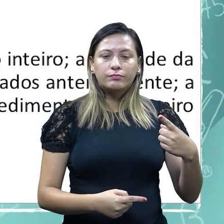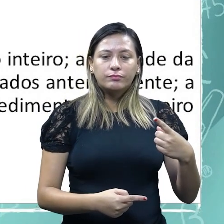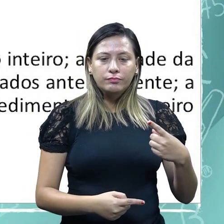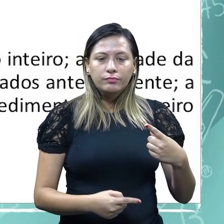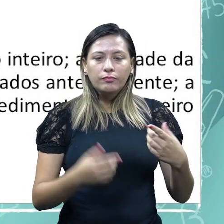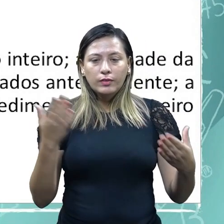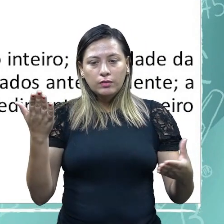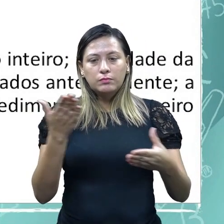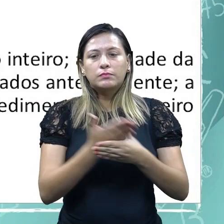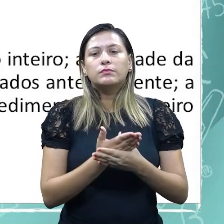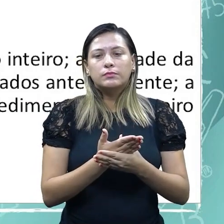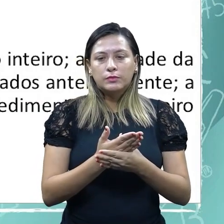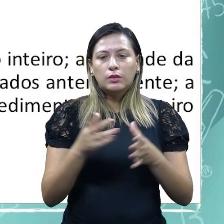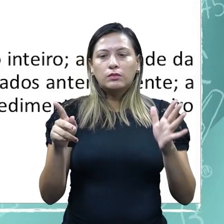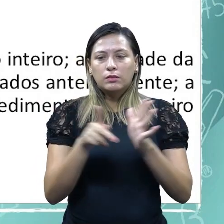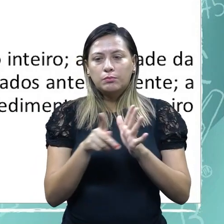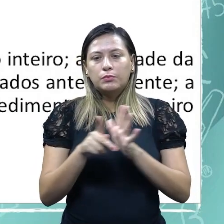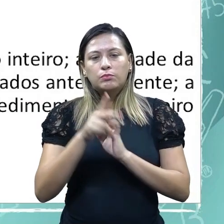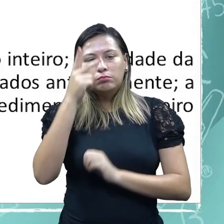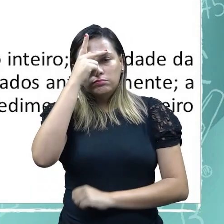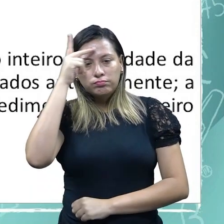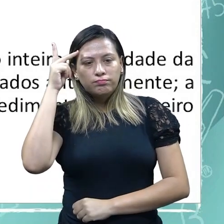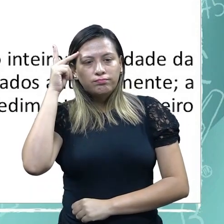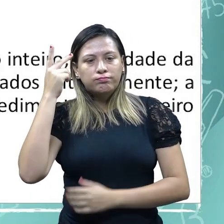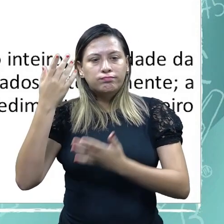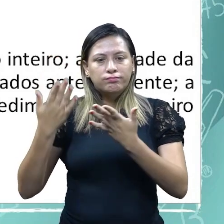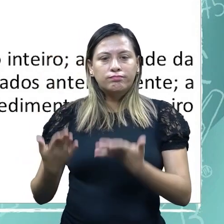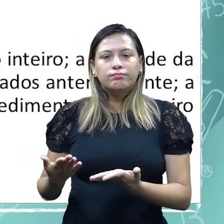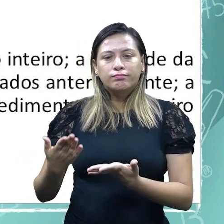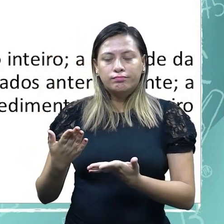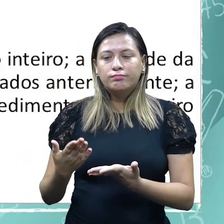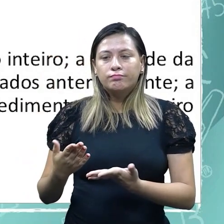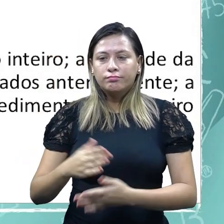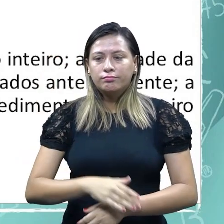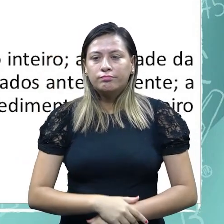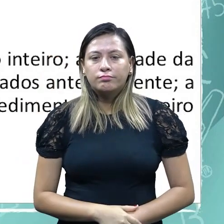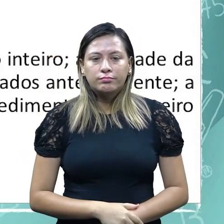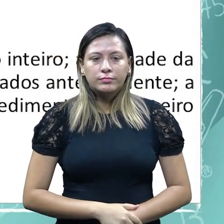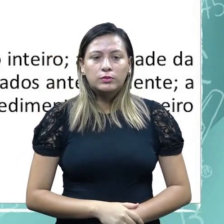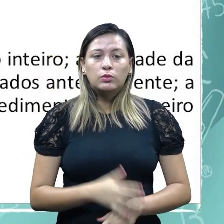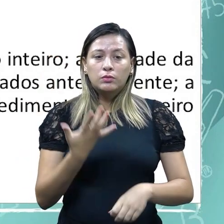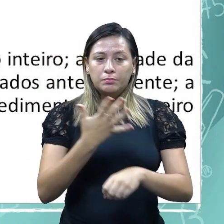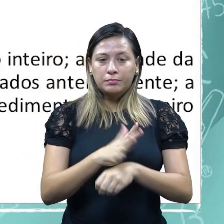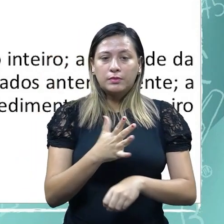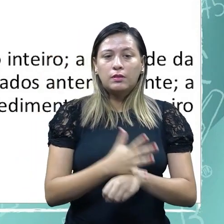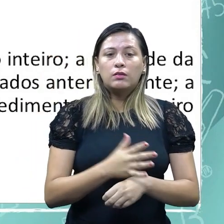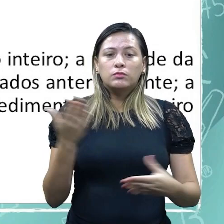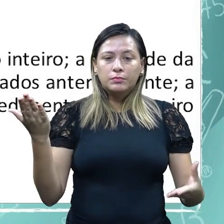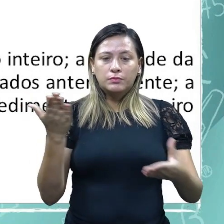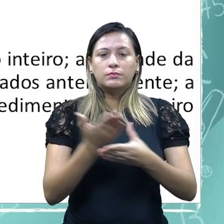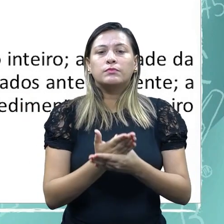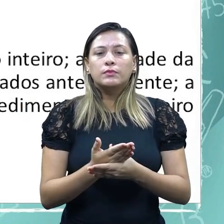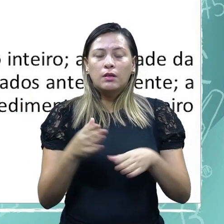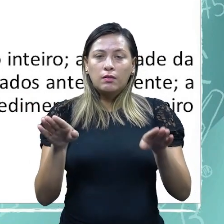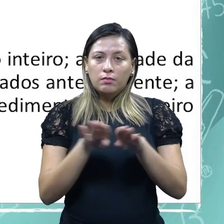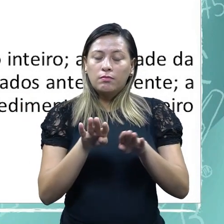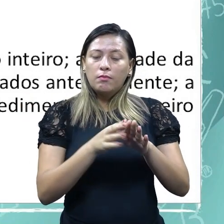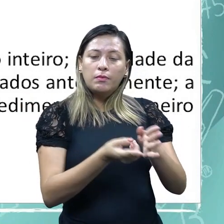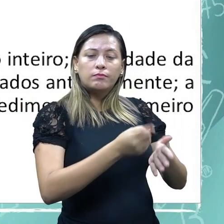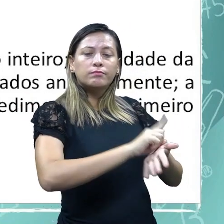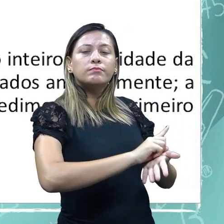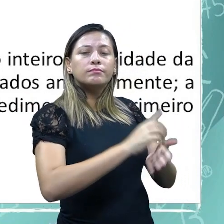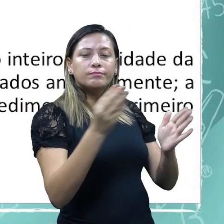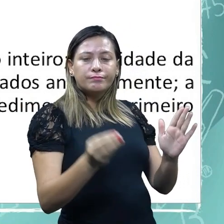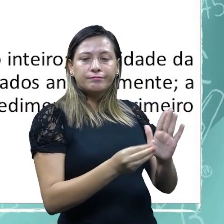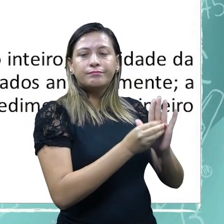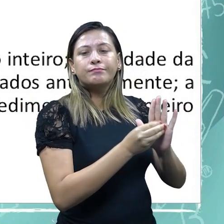os subsequentes, da citação em diante. Então, segue-se que os atos processuais, com seus respectivos